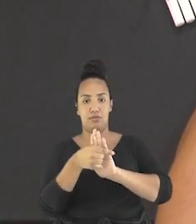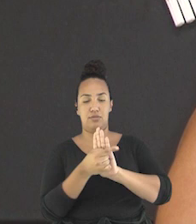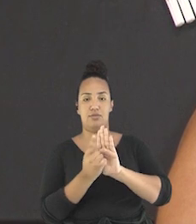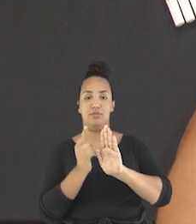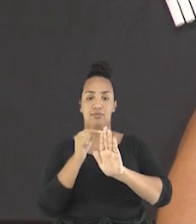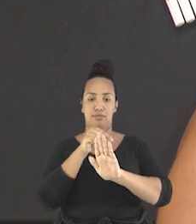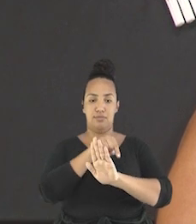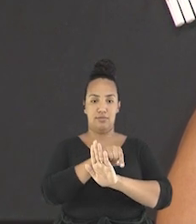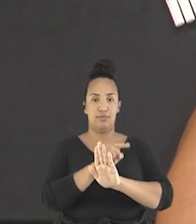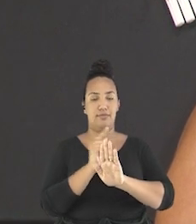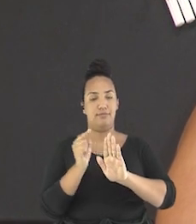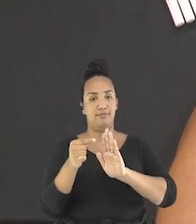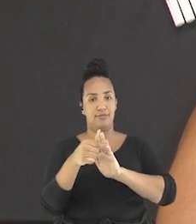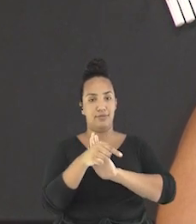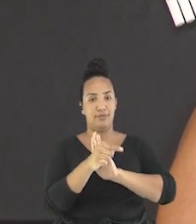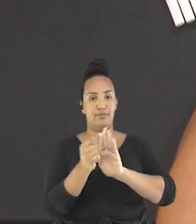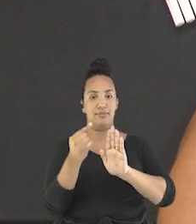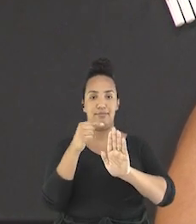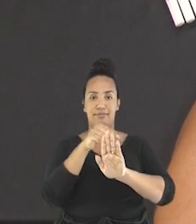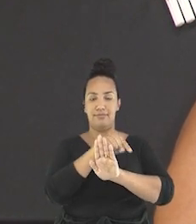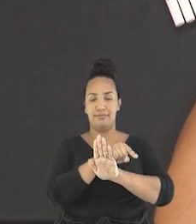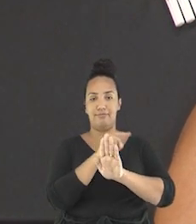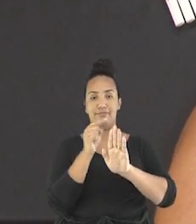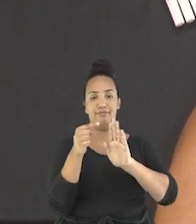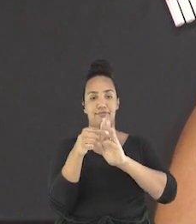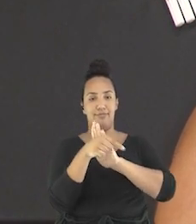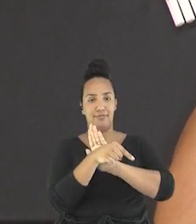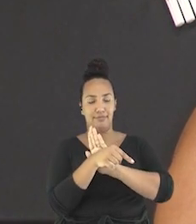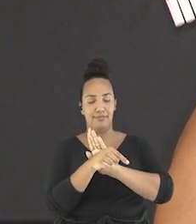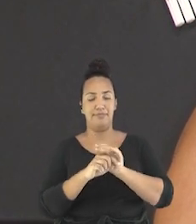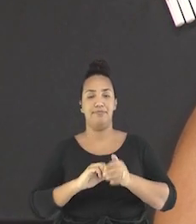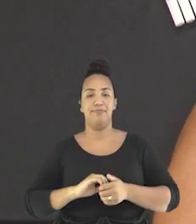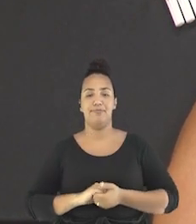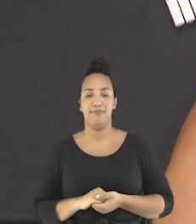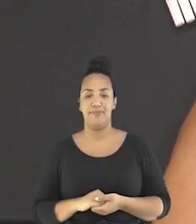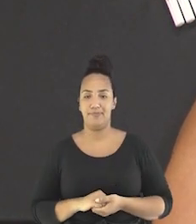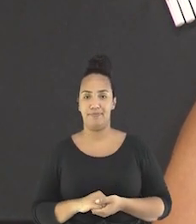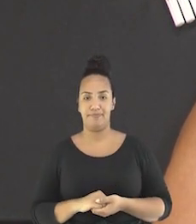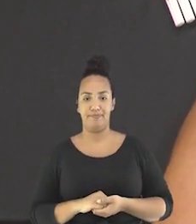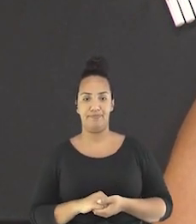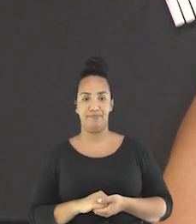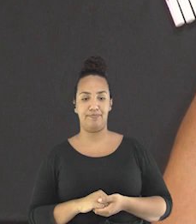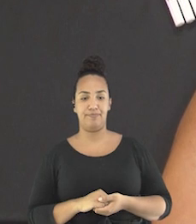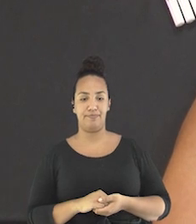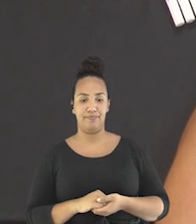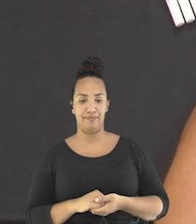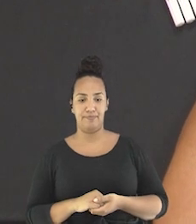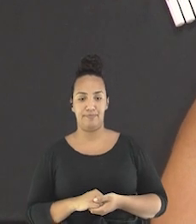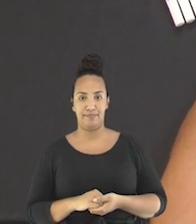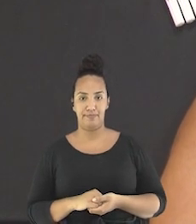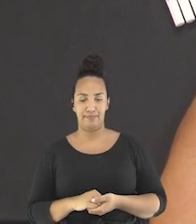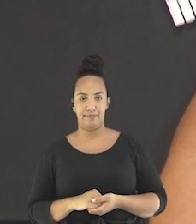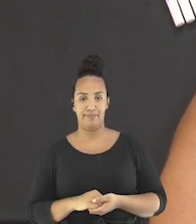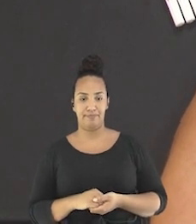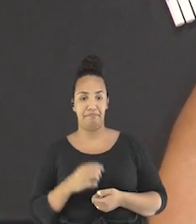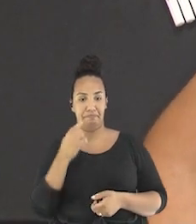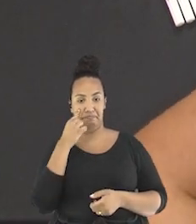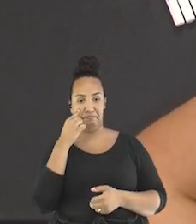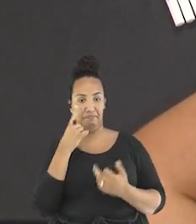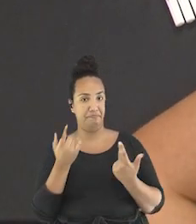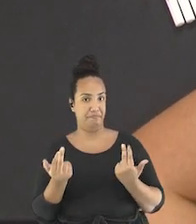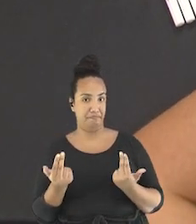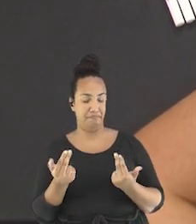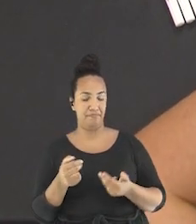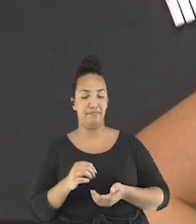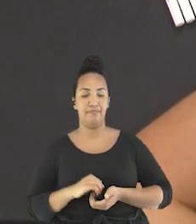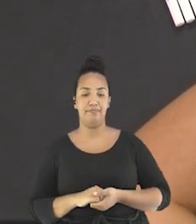Por cima, por baixo e por cima de novo. E vai ajustar ele